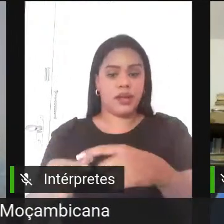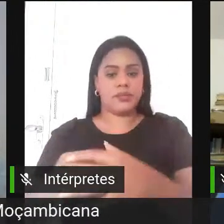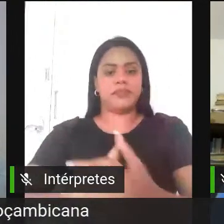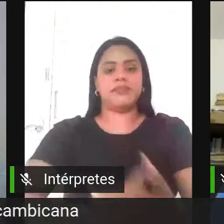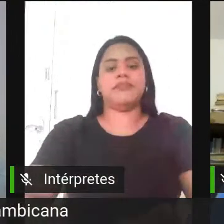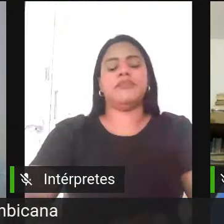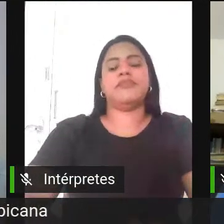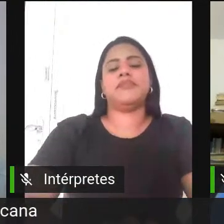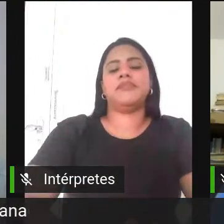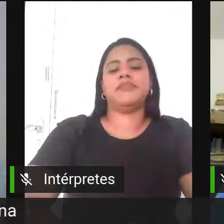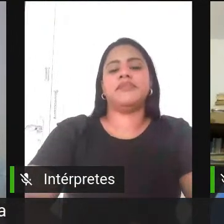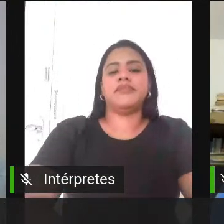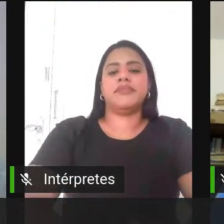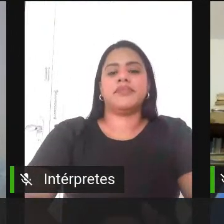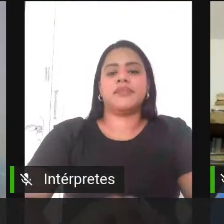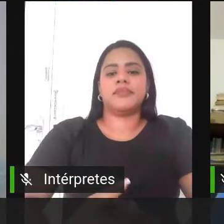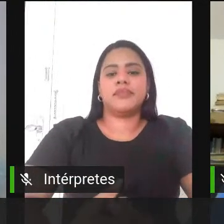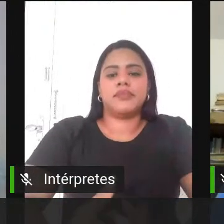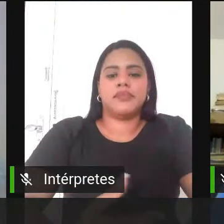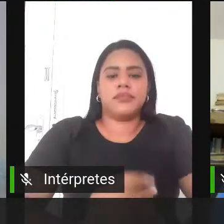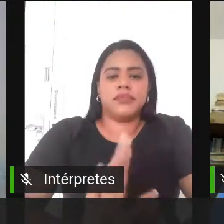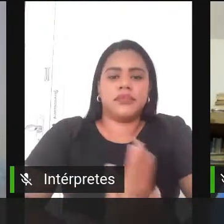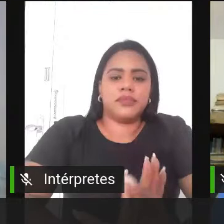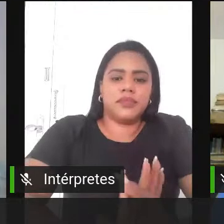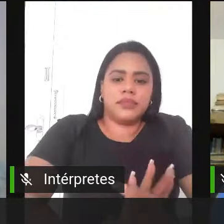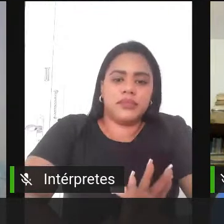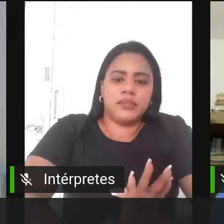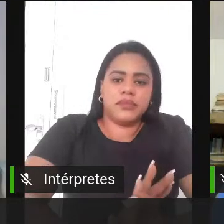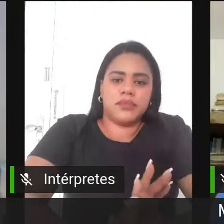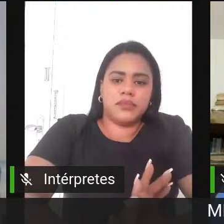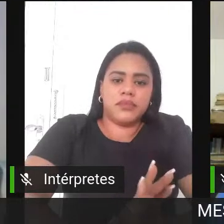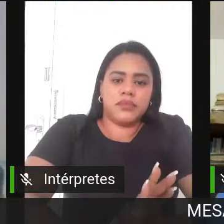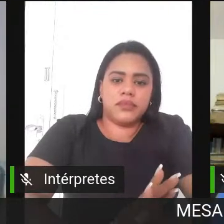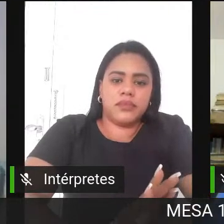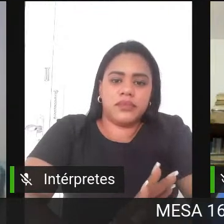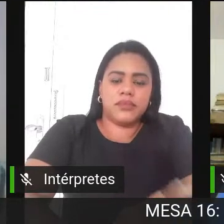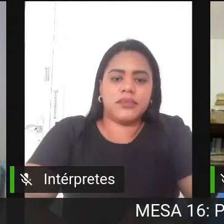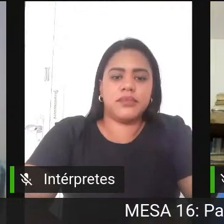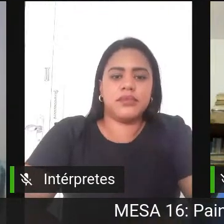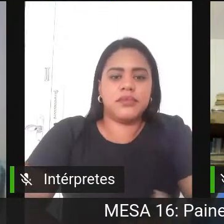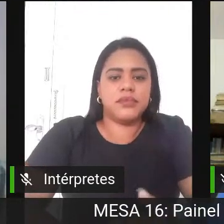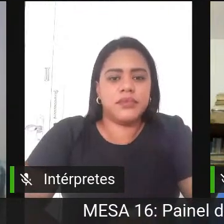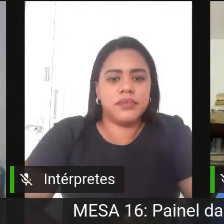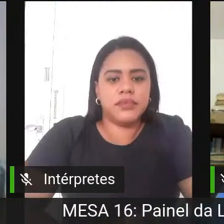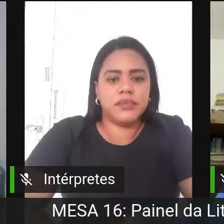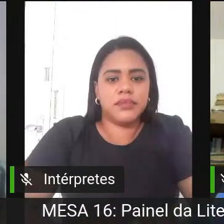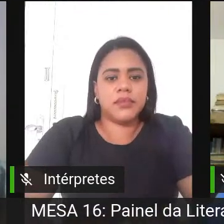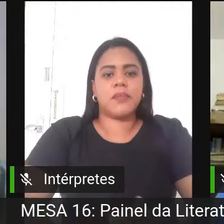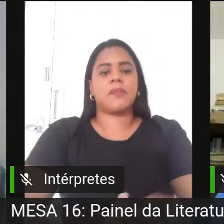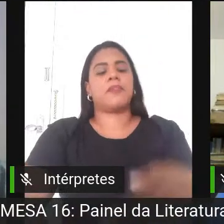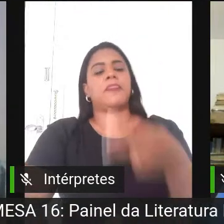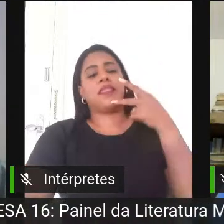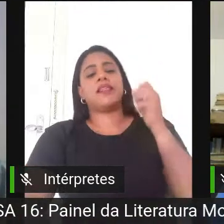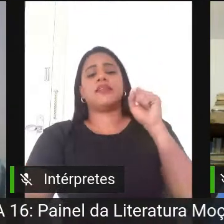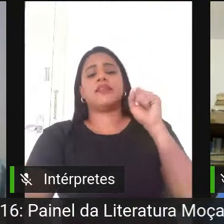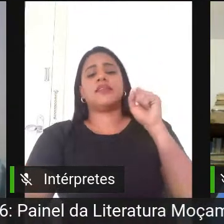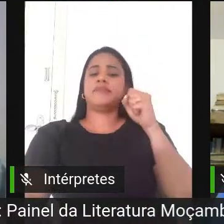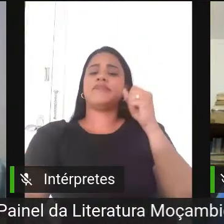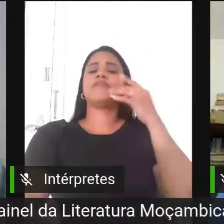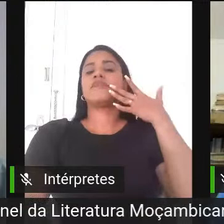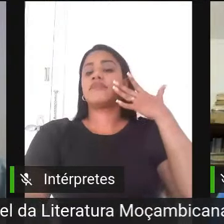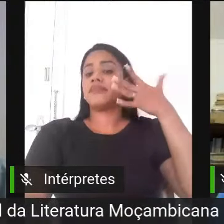Sim. É verdade que a minha narrativa é sobre os lugares e as circunstâncias,